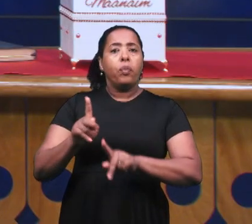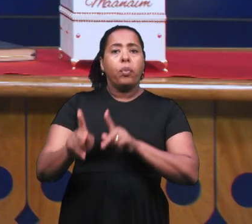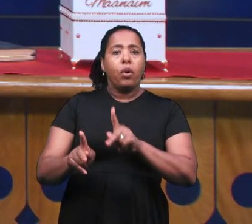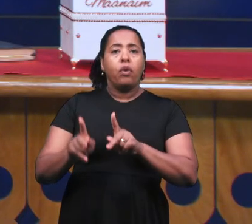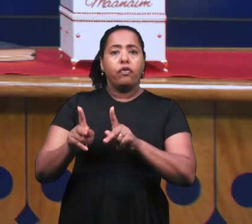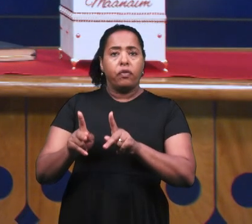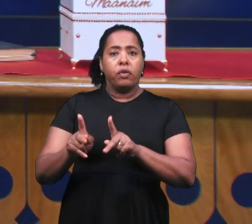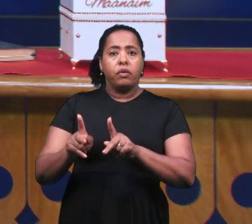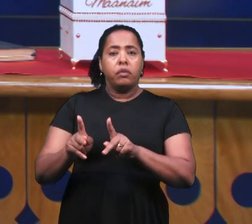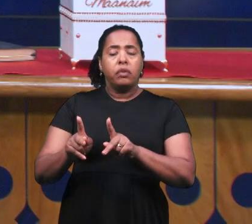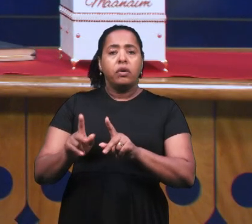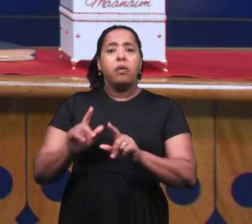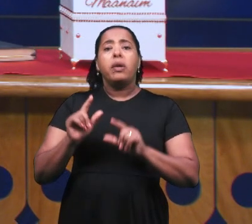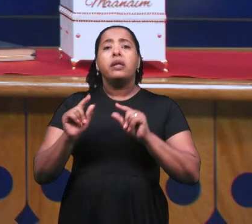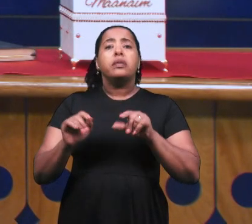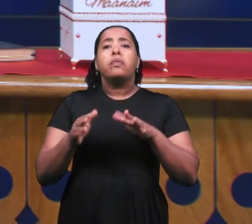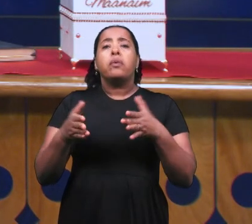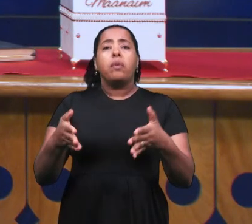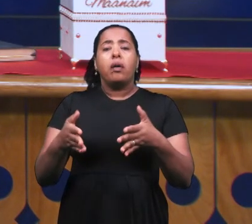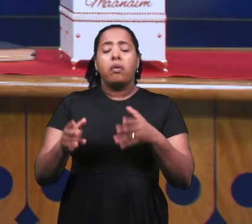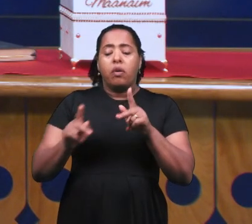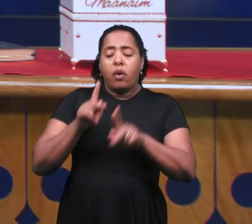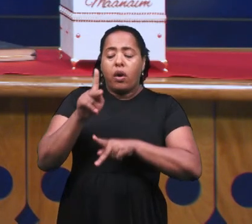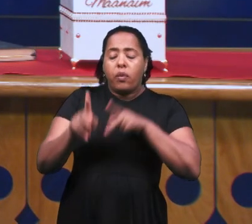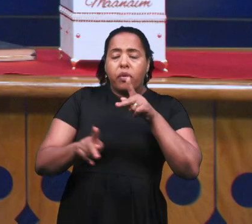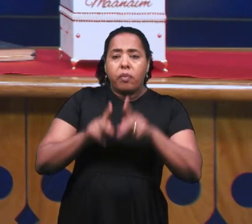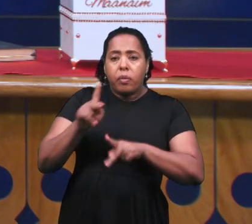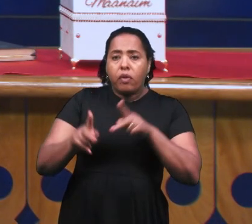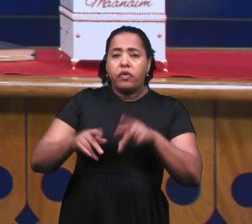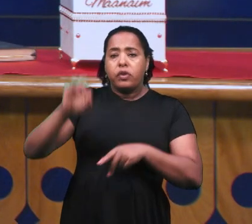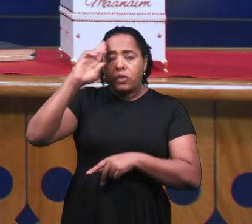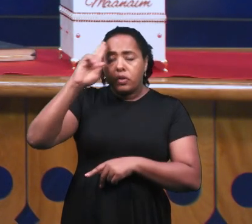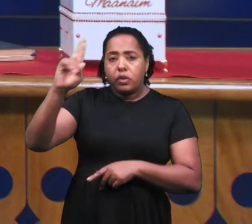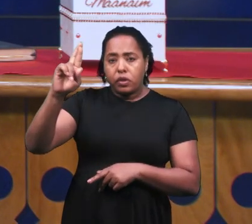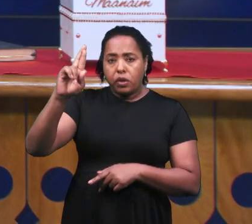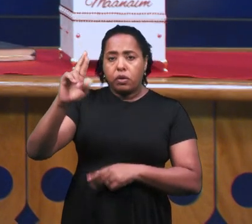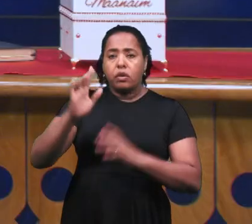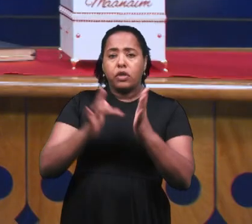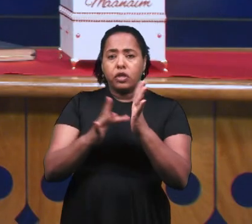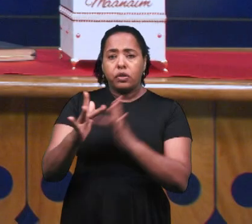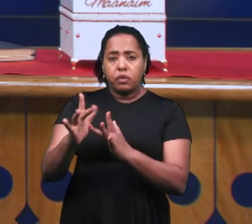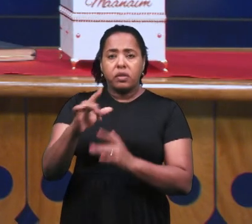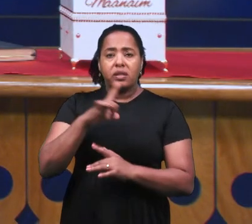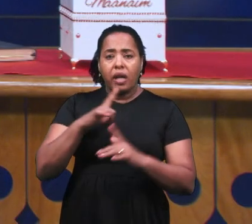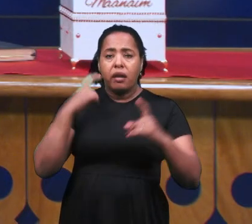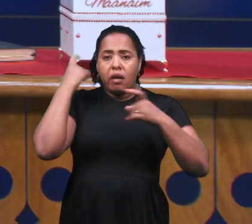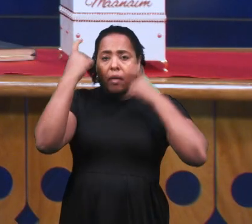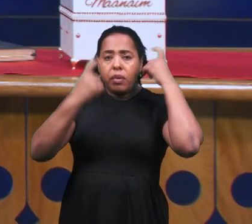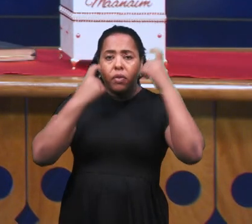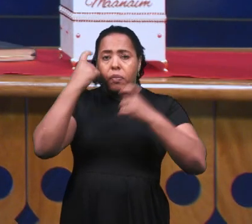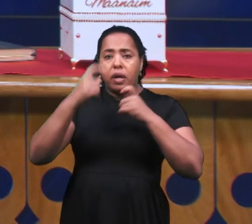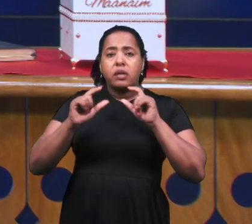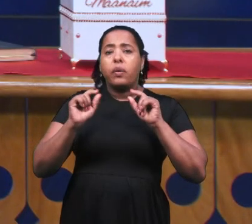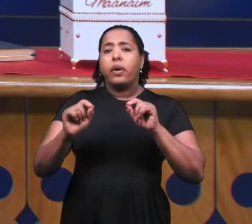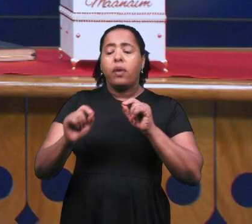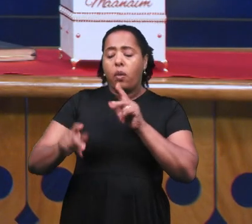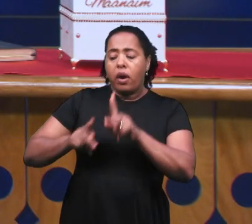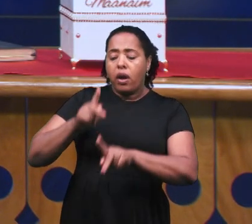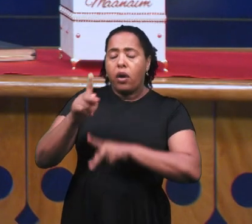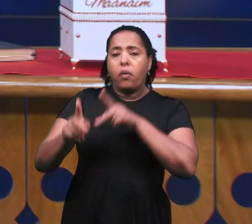a igreja que mais preocupou o Senhor Jesus foi a igreja dos últimos dias. Não